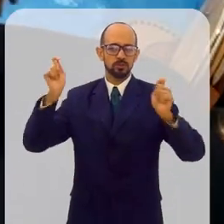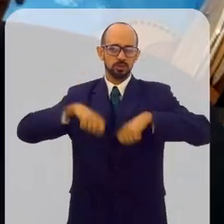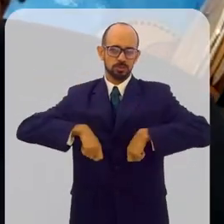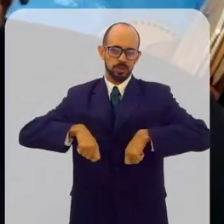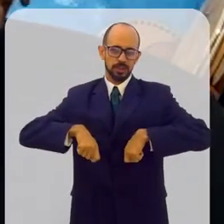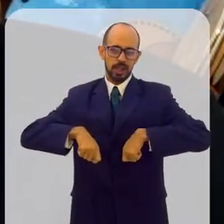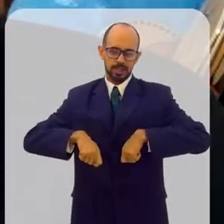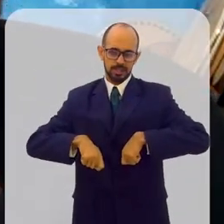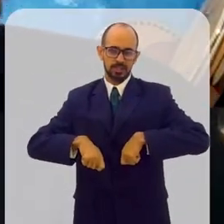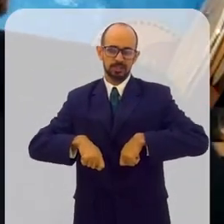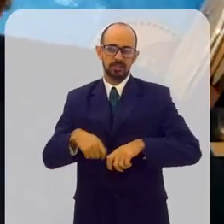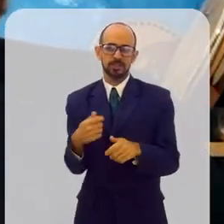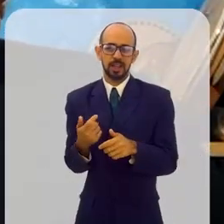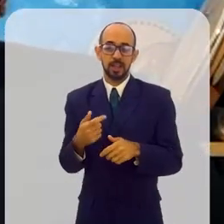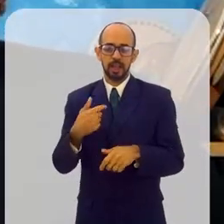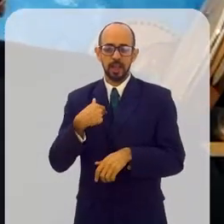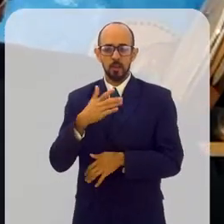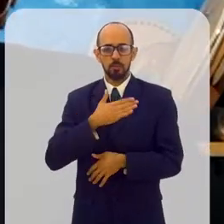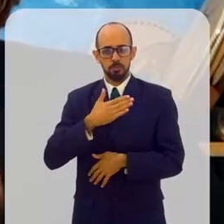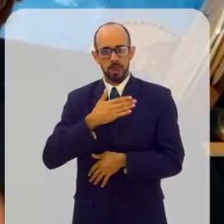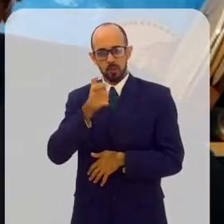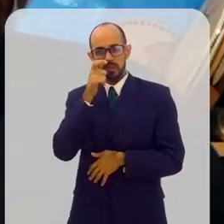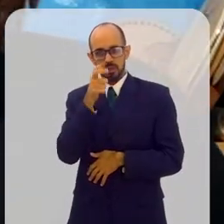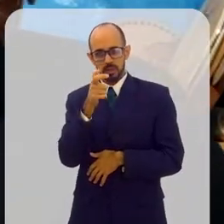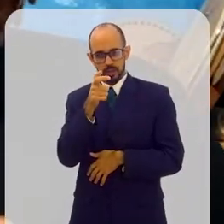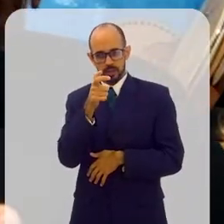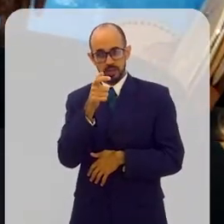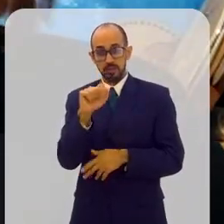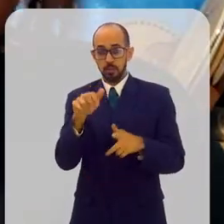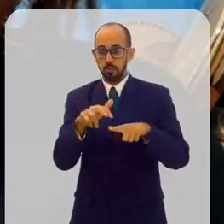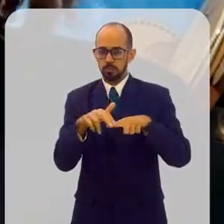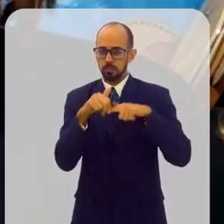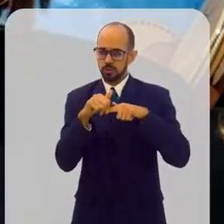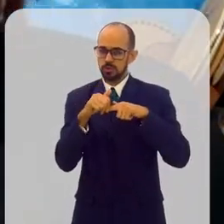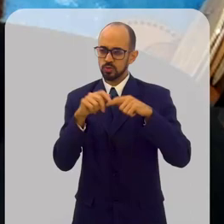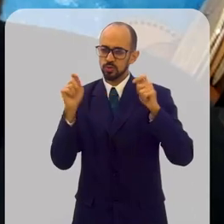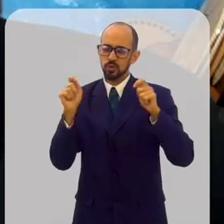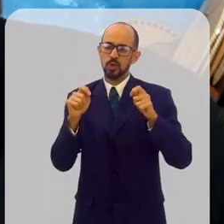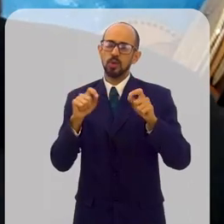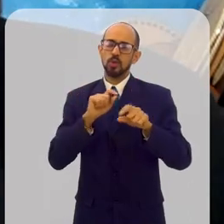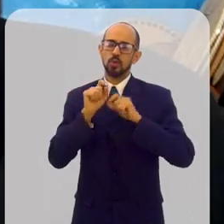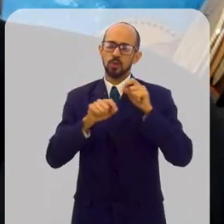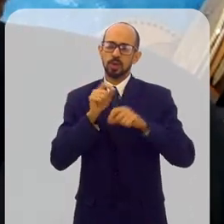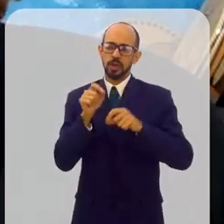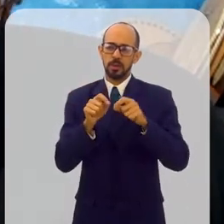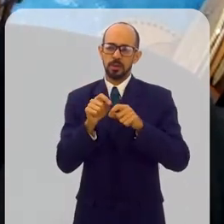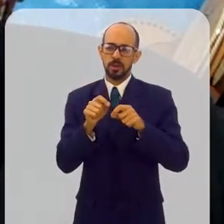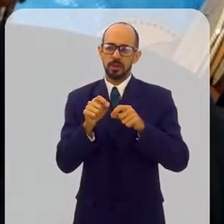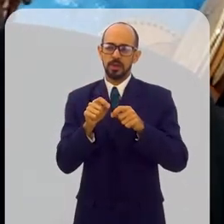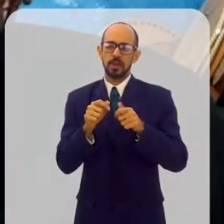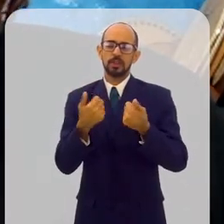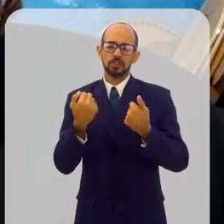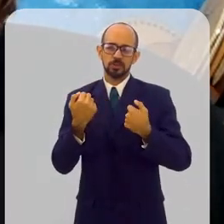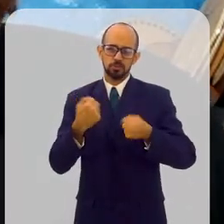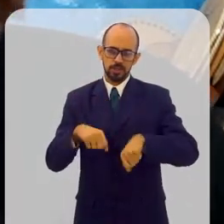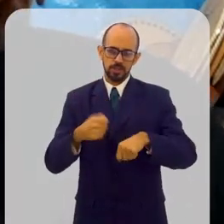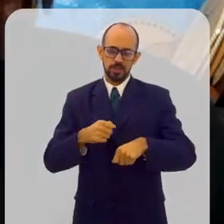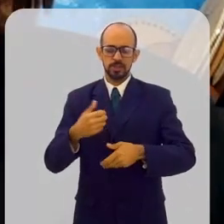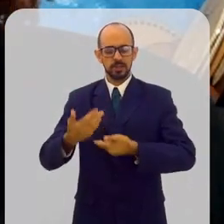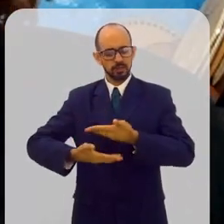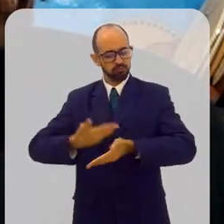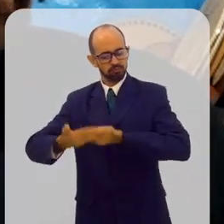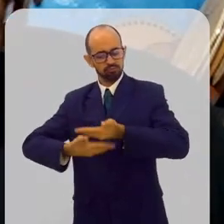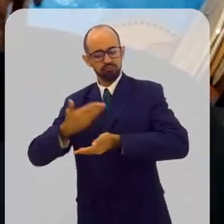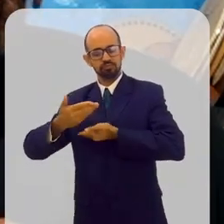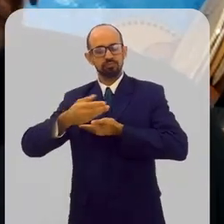produzindo outras possibilidades de ser. E isso é o que me interessa, né? E aí, logicamente, não dá para falar sobre isso sem